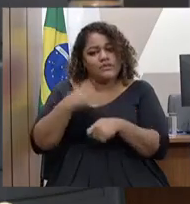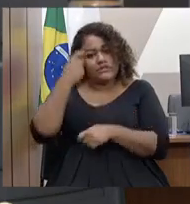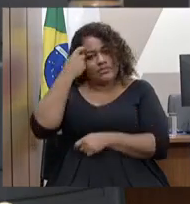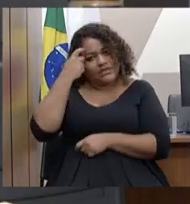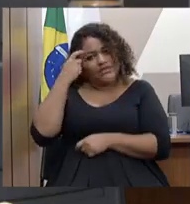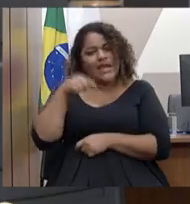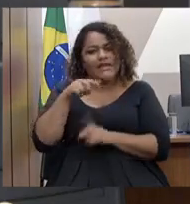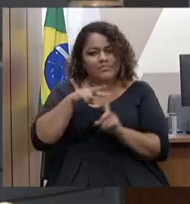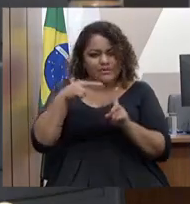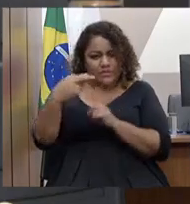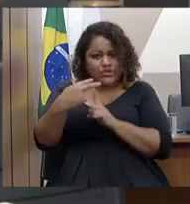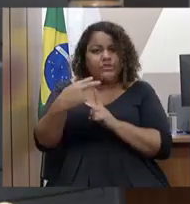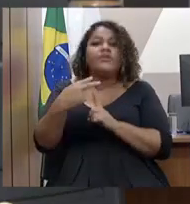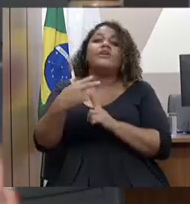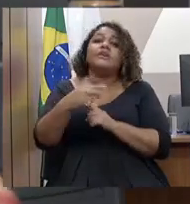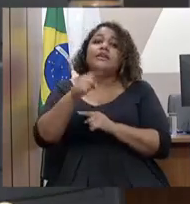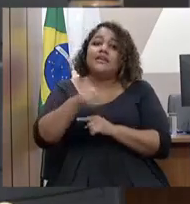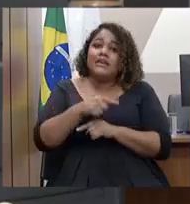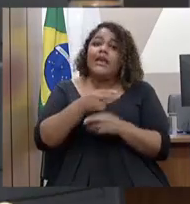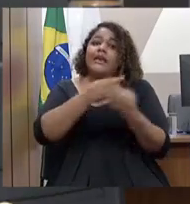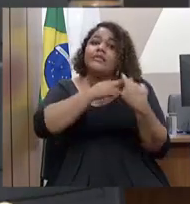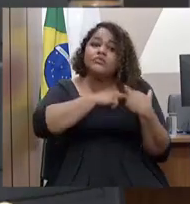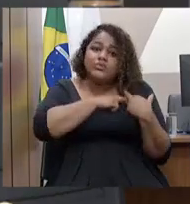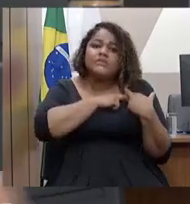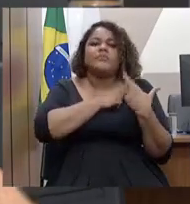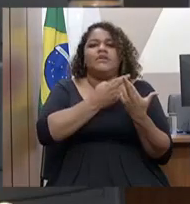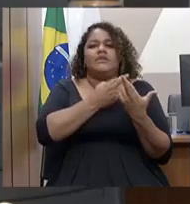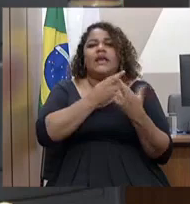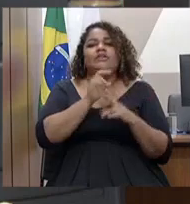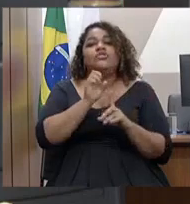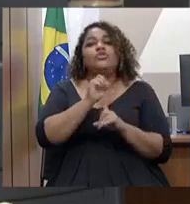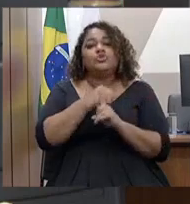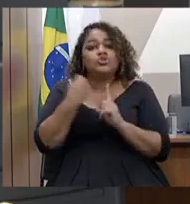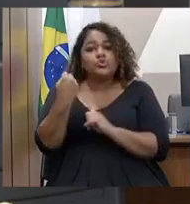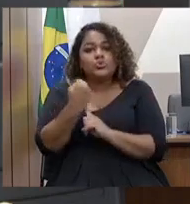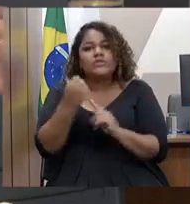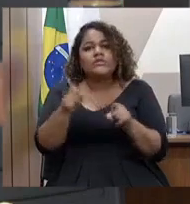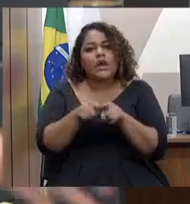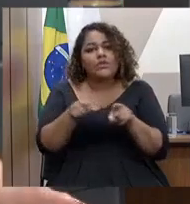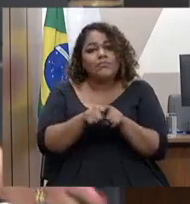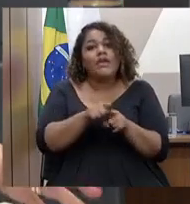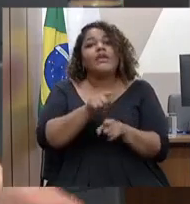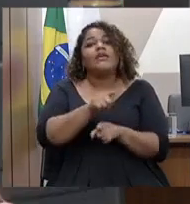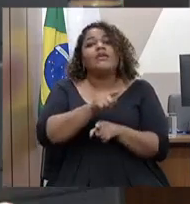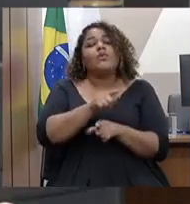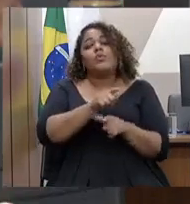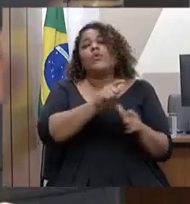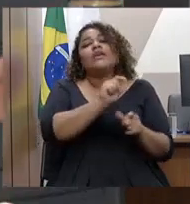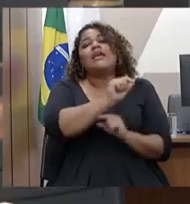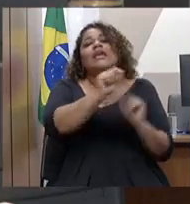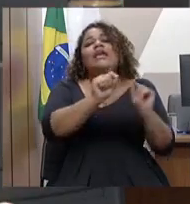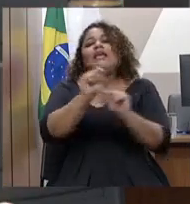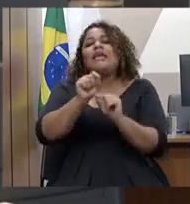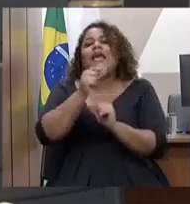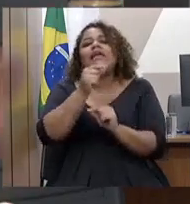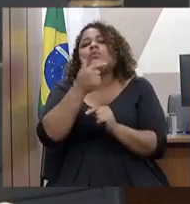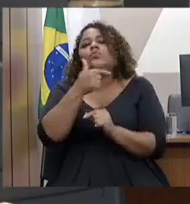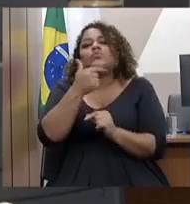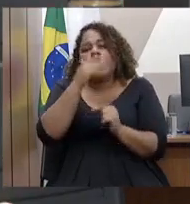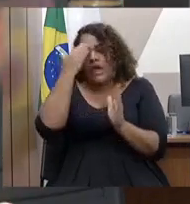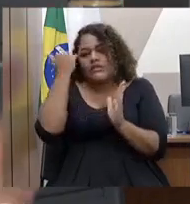importância de se responsabilizar também socialmente aqueles descompridores da de qualquer legislação